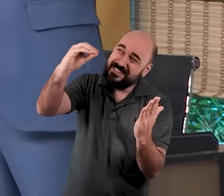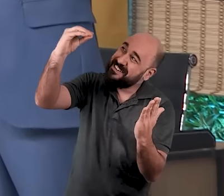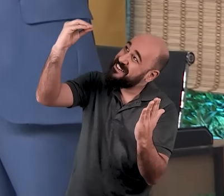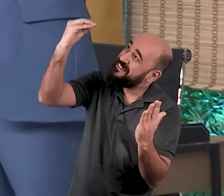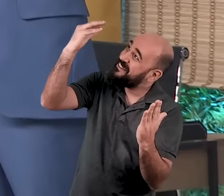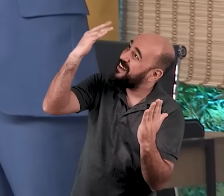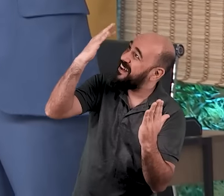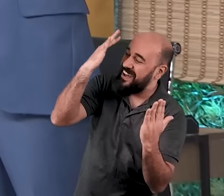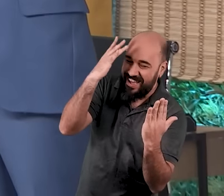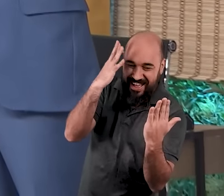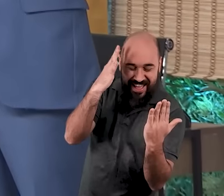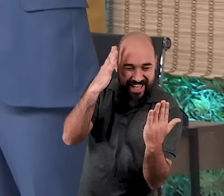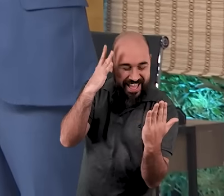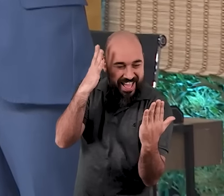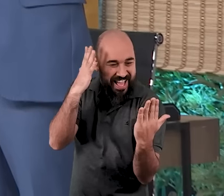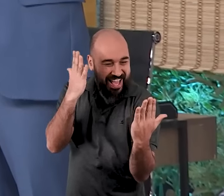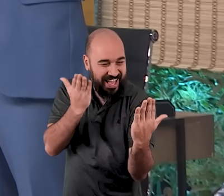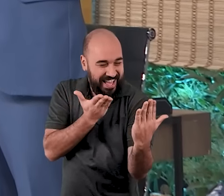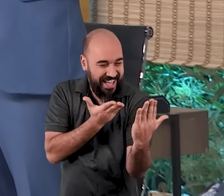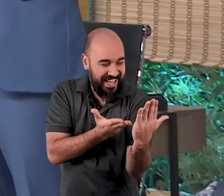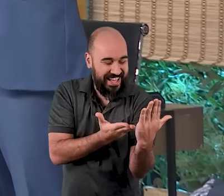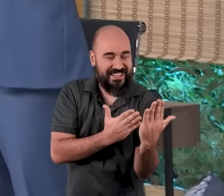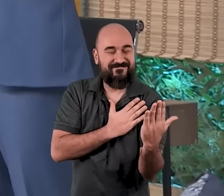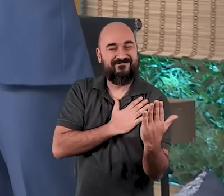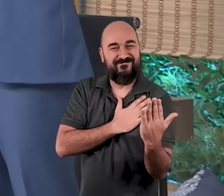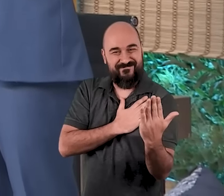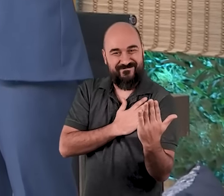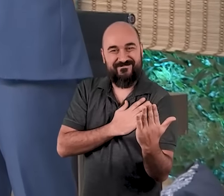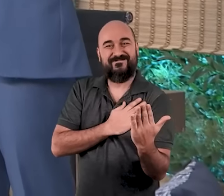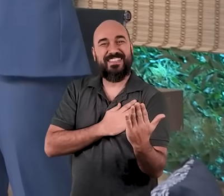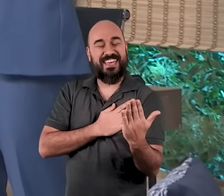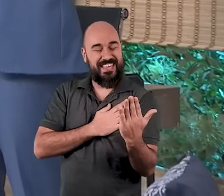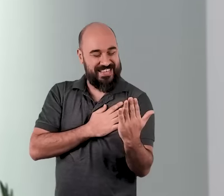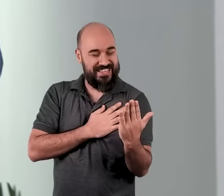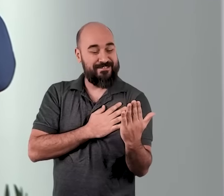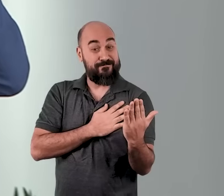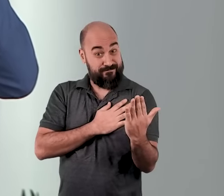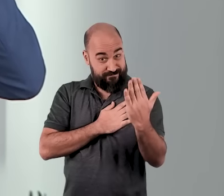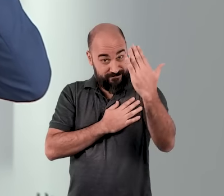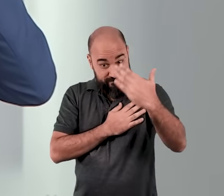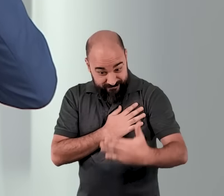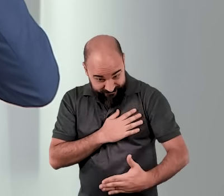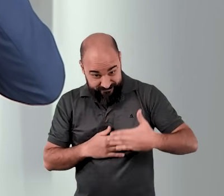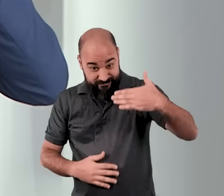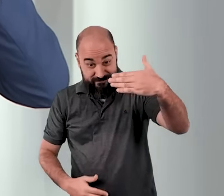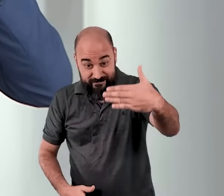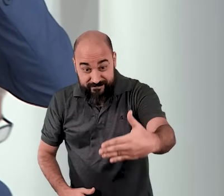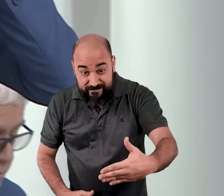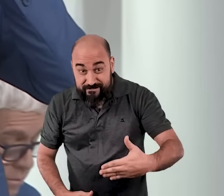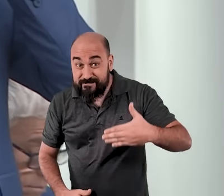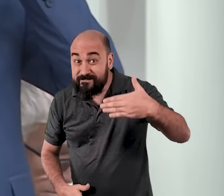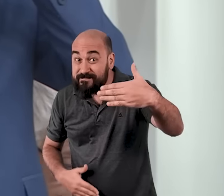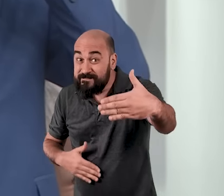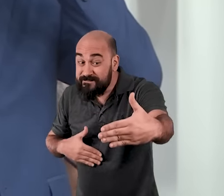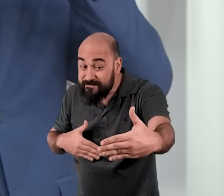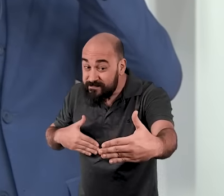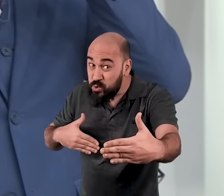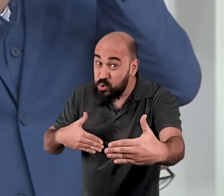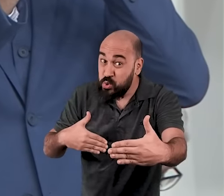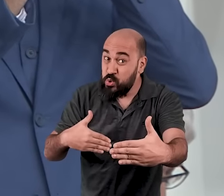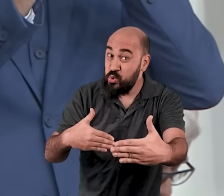inspiração. Já está chegando o dia quando Deus